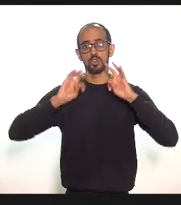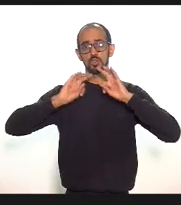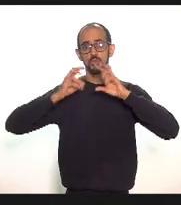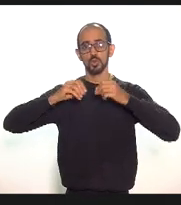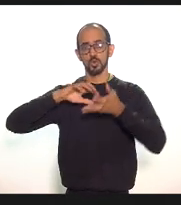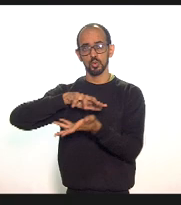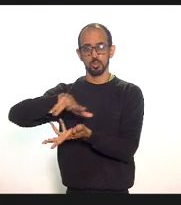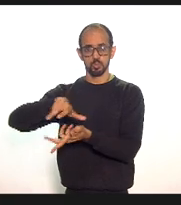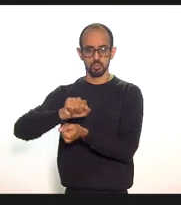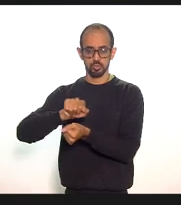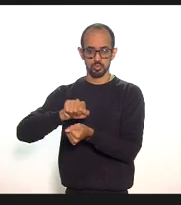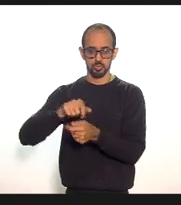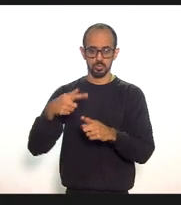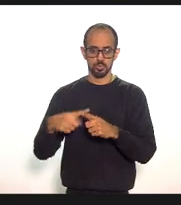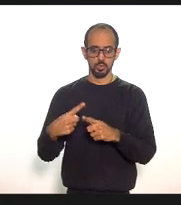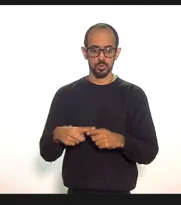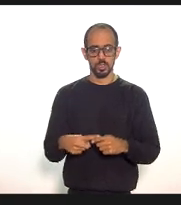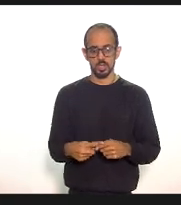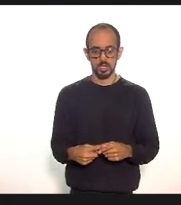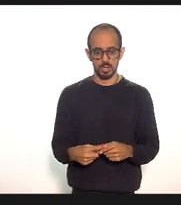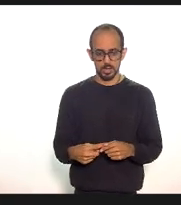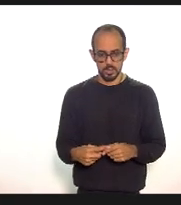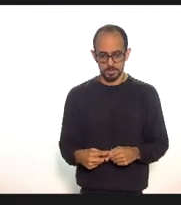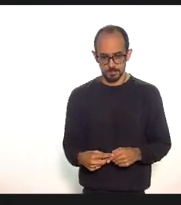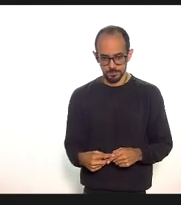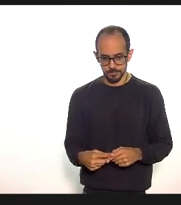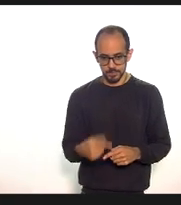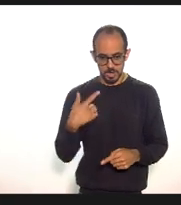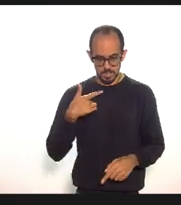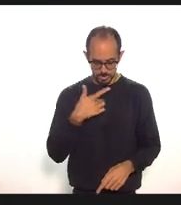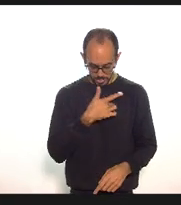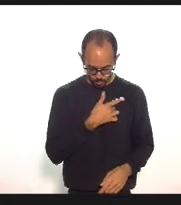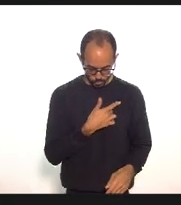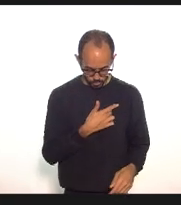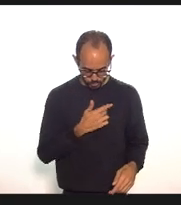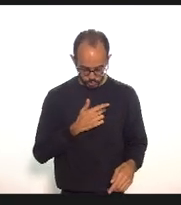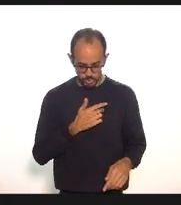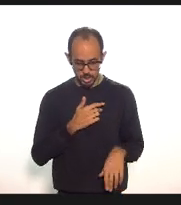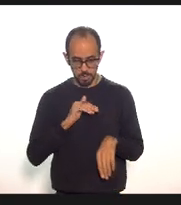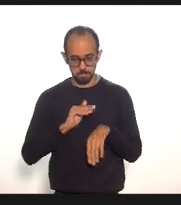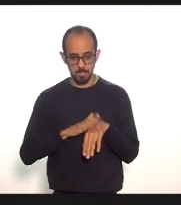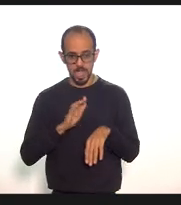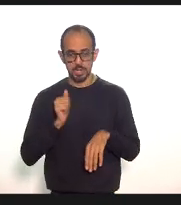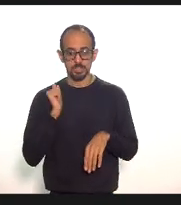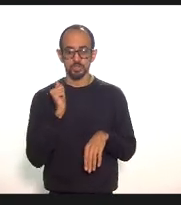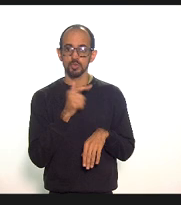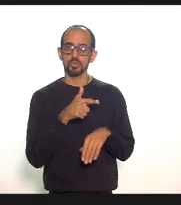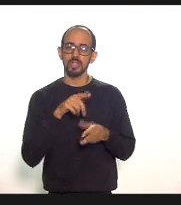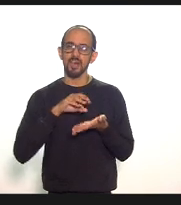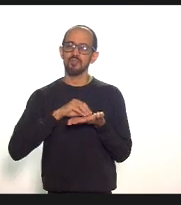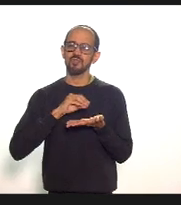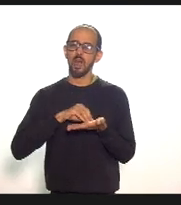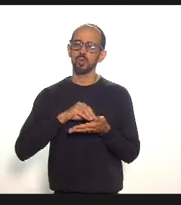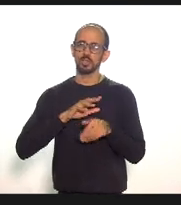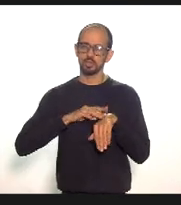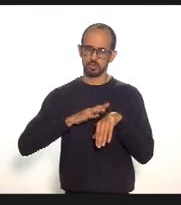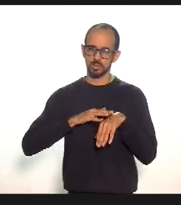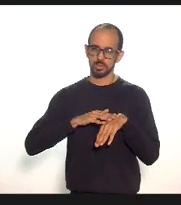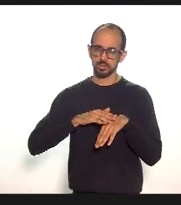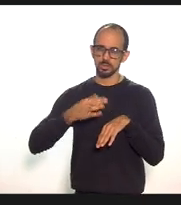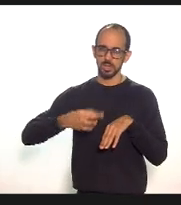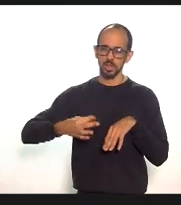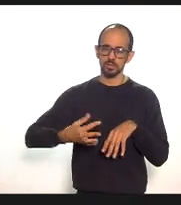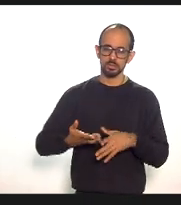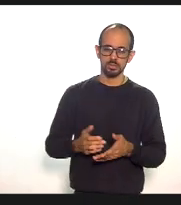mundo, até porque a saúde é mais do que a ausência de doença, né?